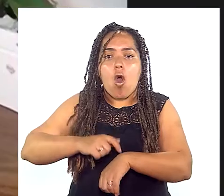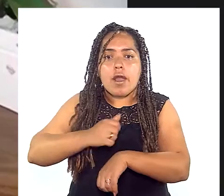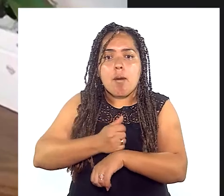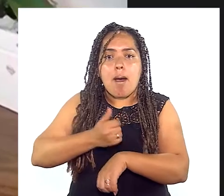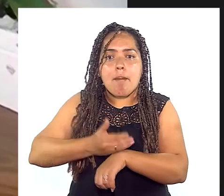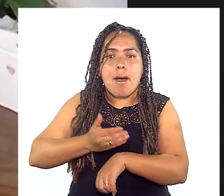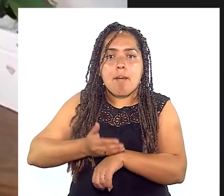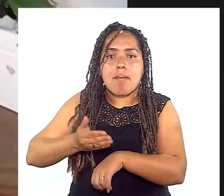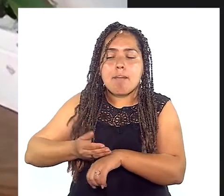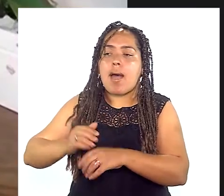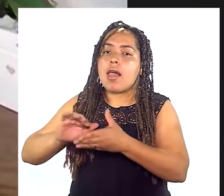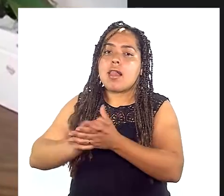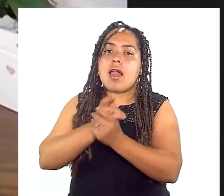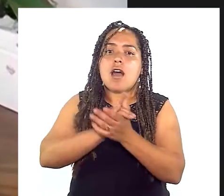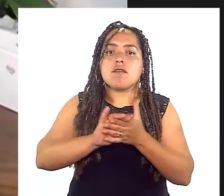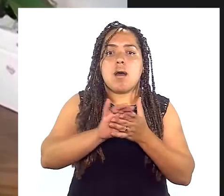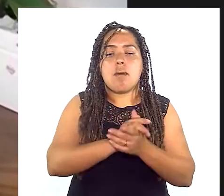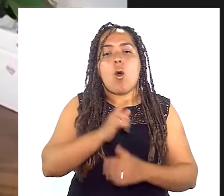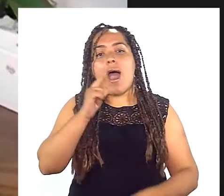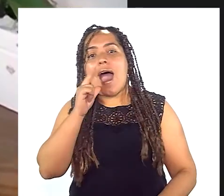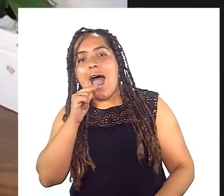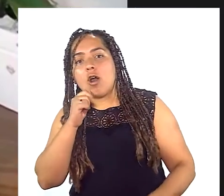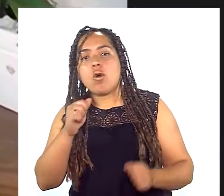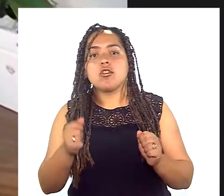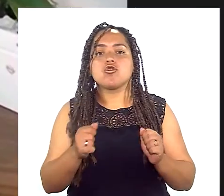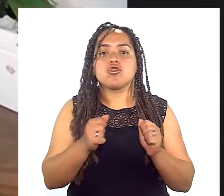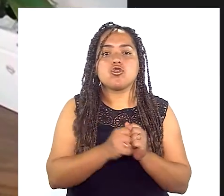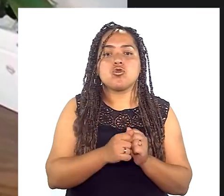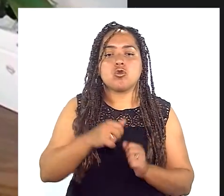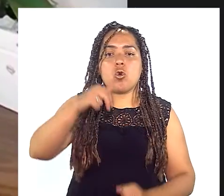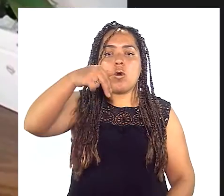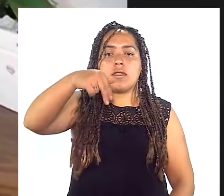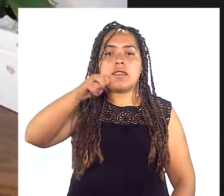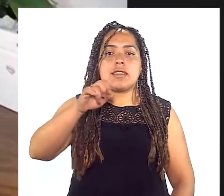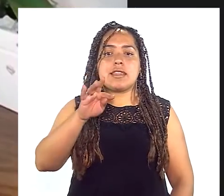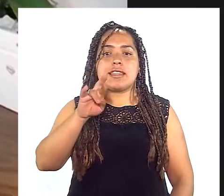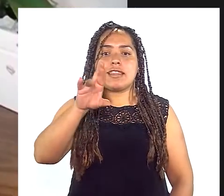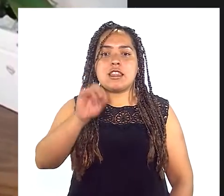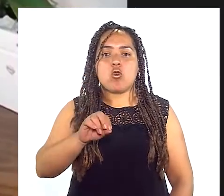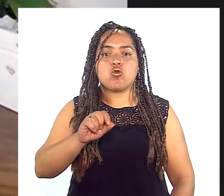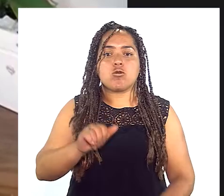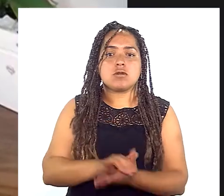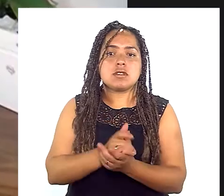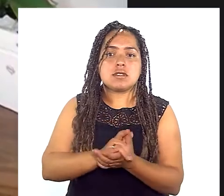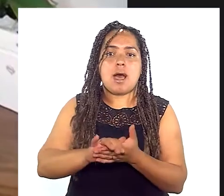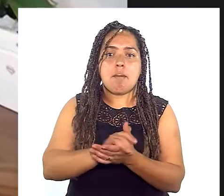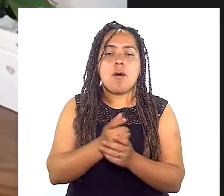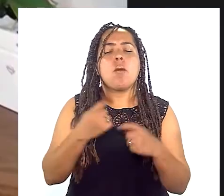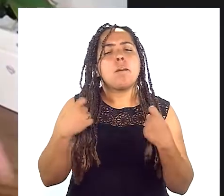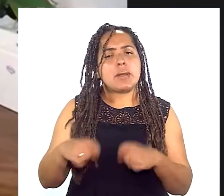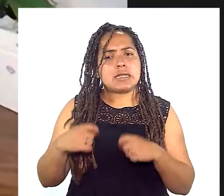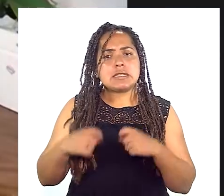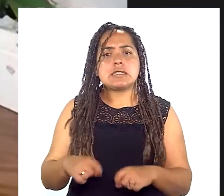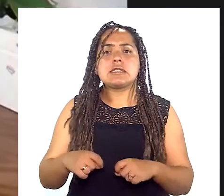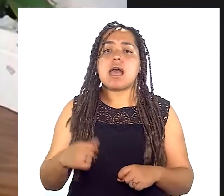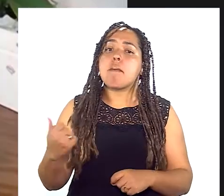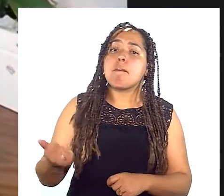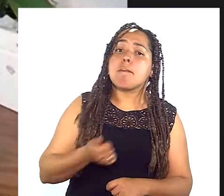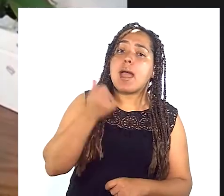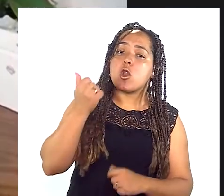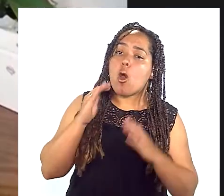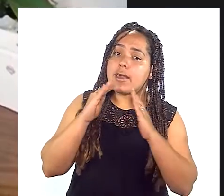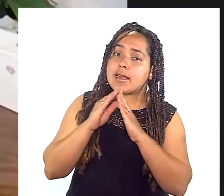você orientar a lavagem das mãos, né? Lavagem das mãos com água e sabonete, né? Um sabão neutro e o álcool gel quando você não